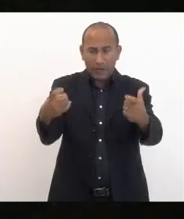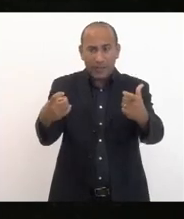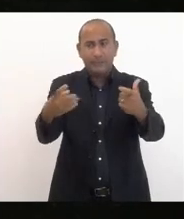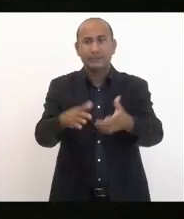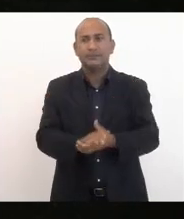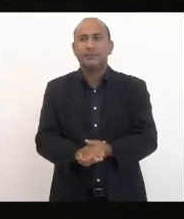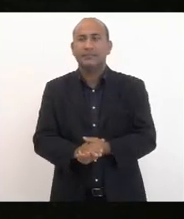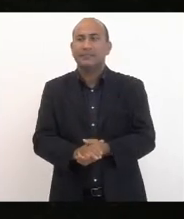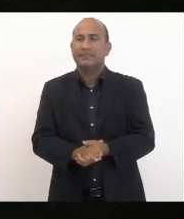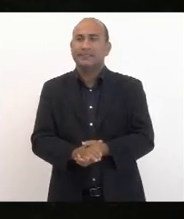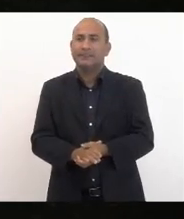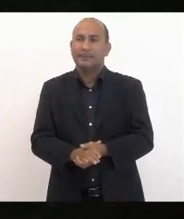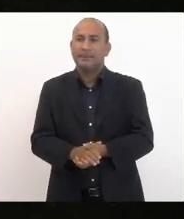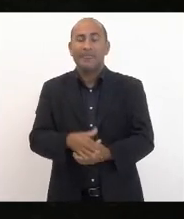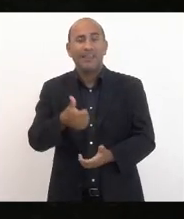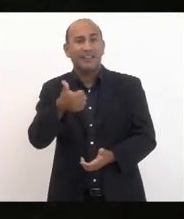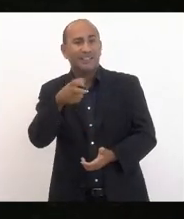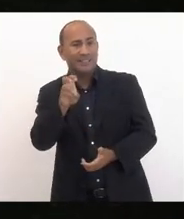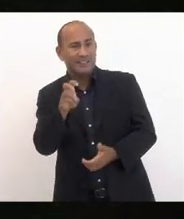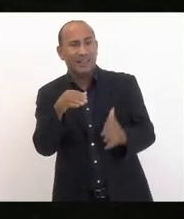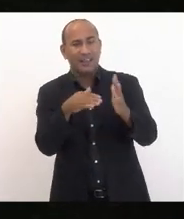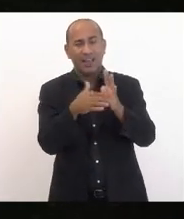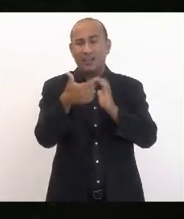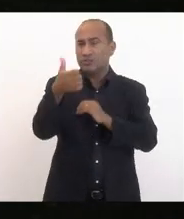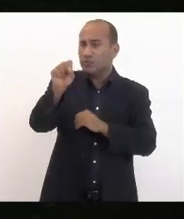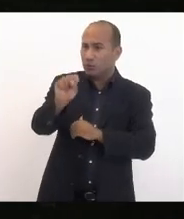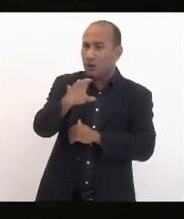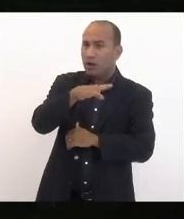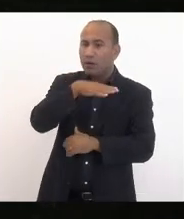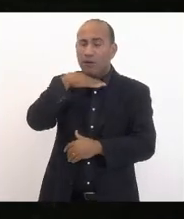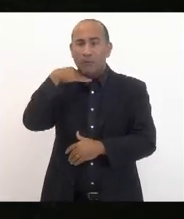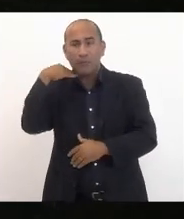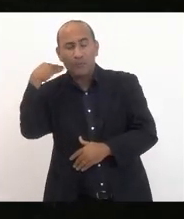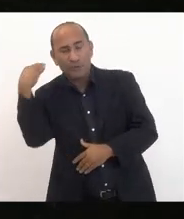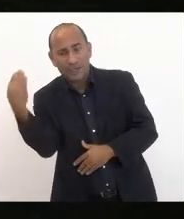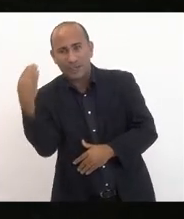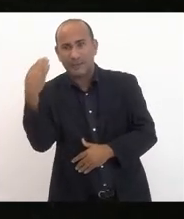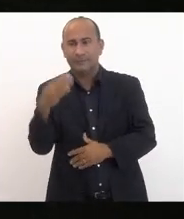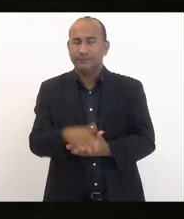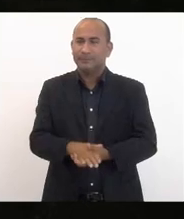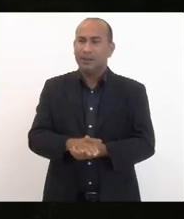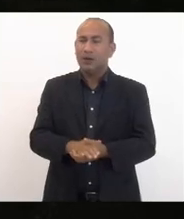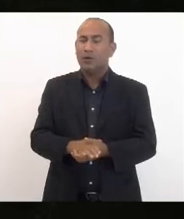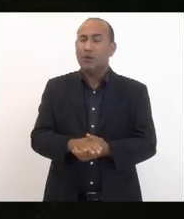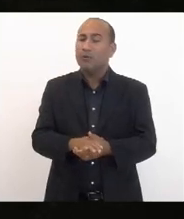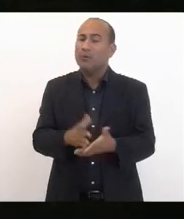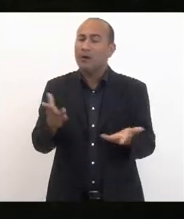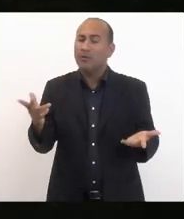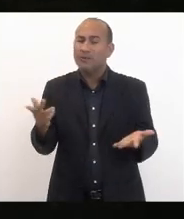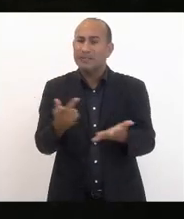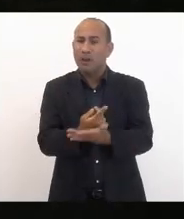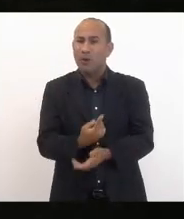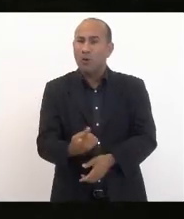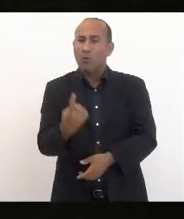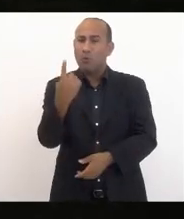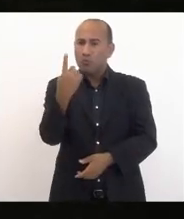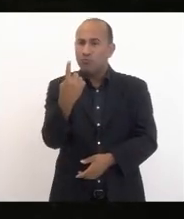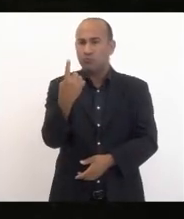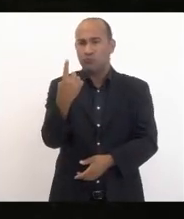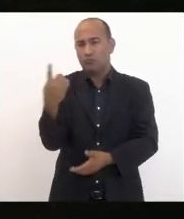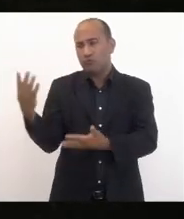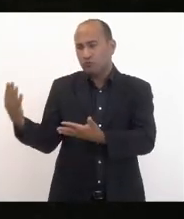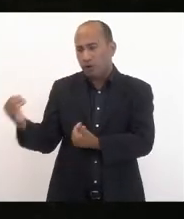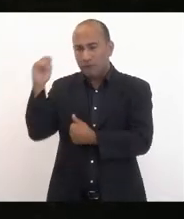de 15 a 18 anos, de morrerem. A chance de um jovem negro de morrer